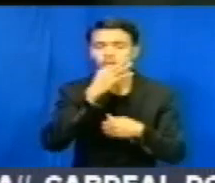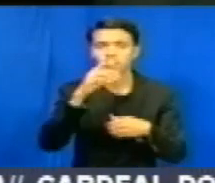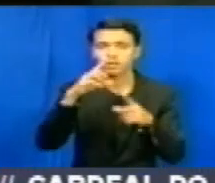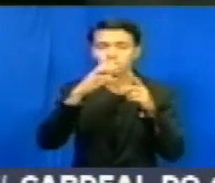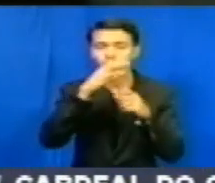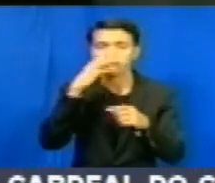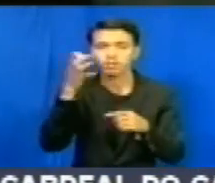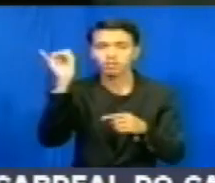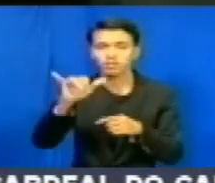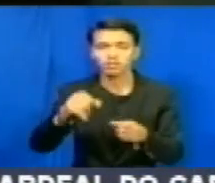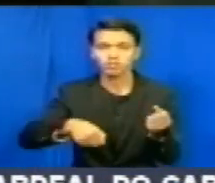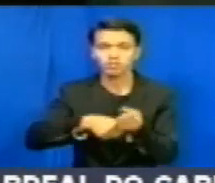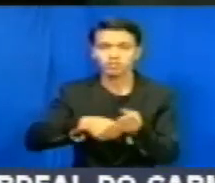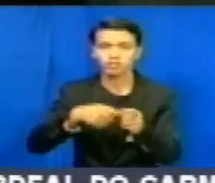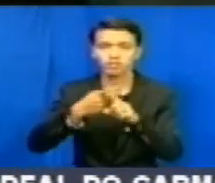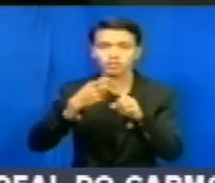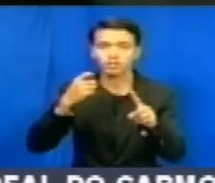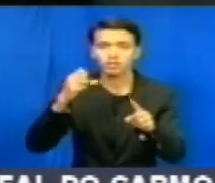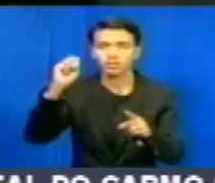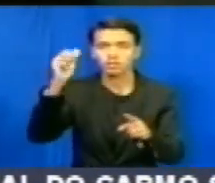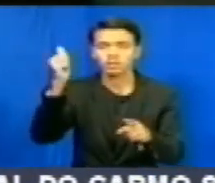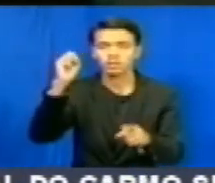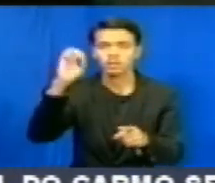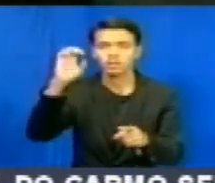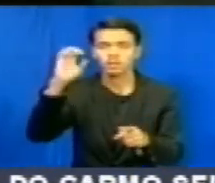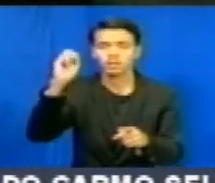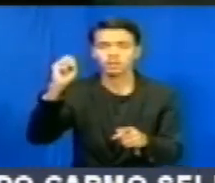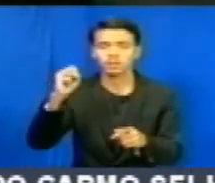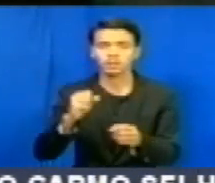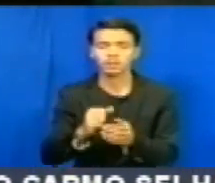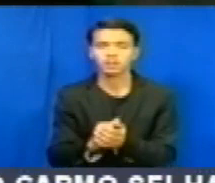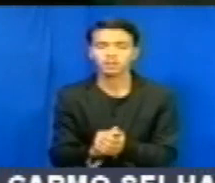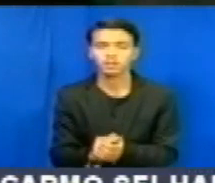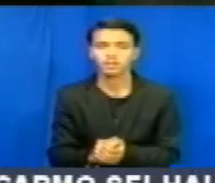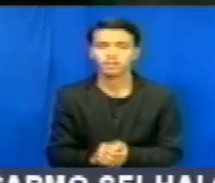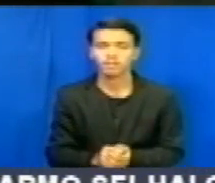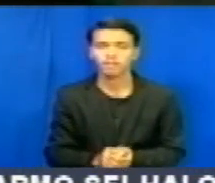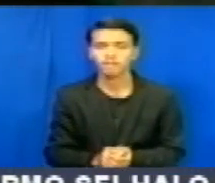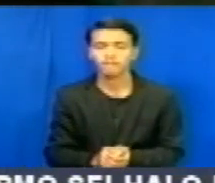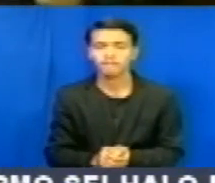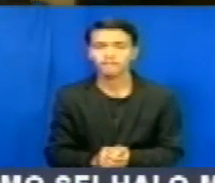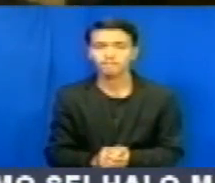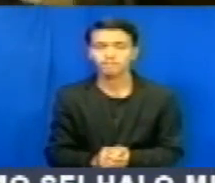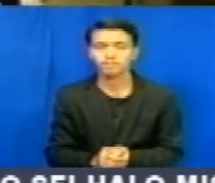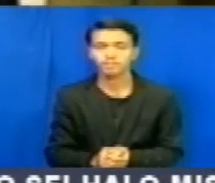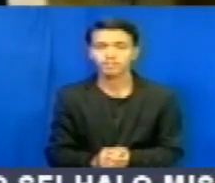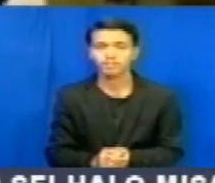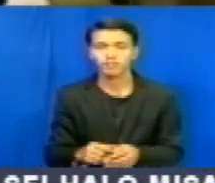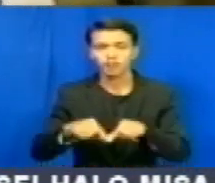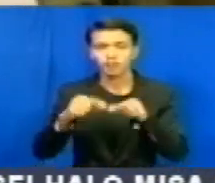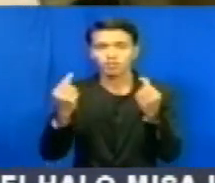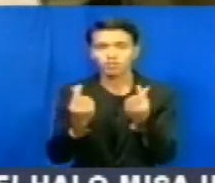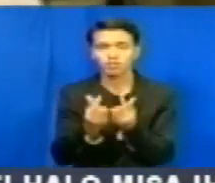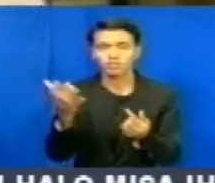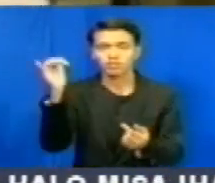Sirané, apoio Rússia Serviço, apoio Sociedade Civil no Auditório Social Sascas. Grupo Sirané vai